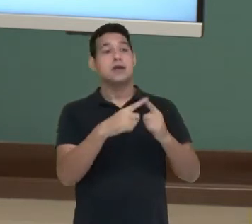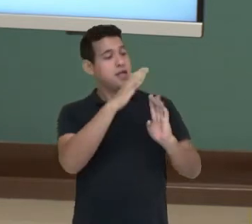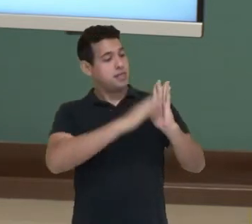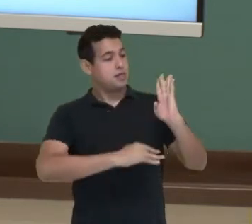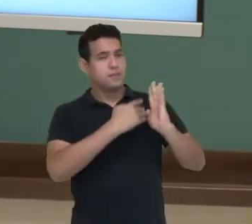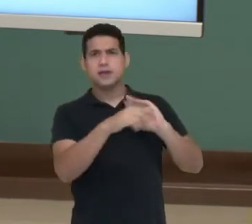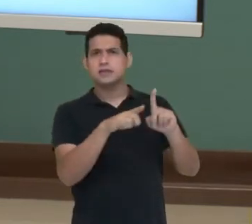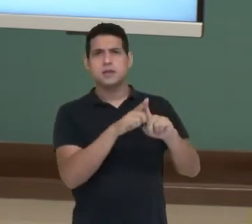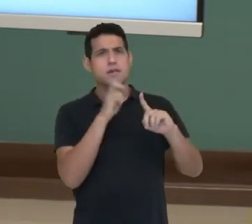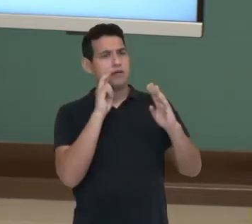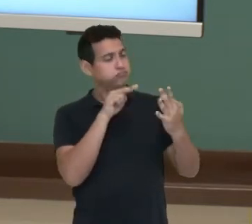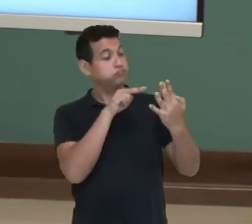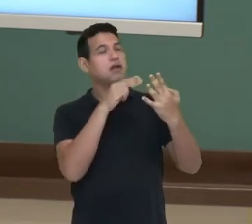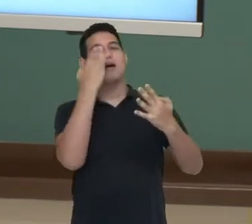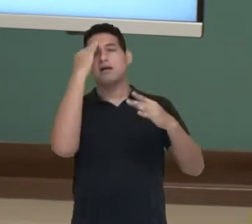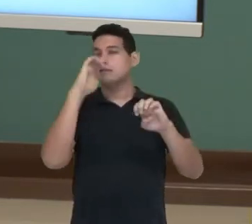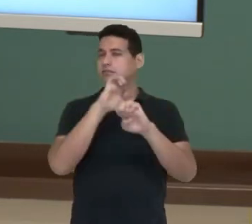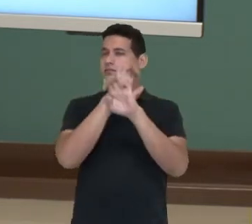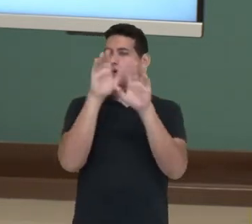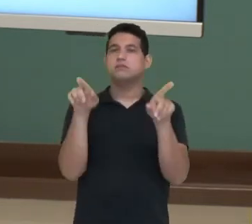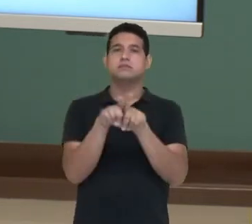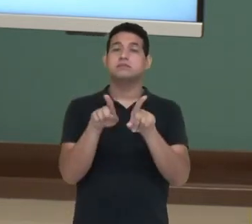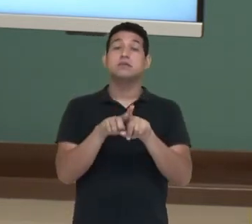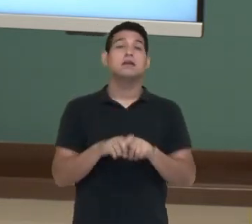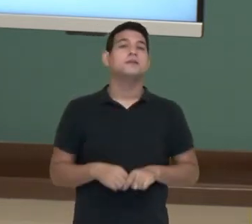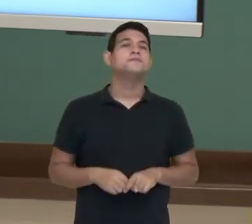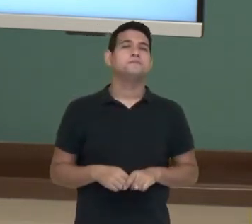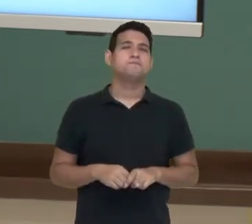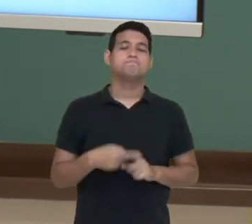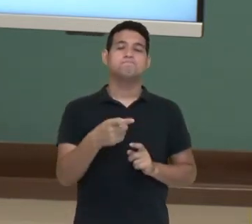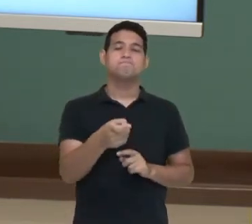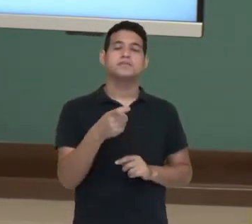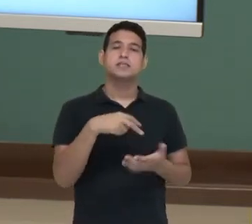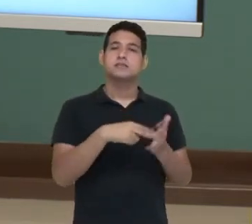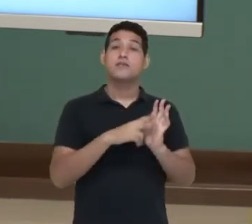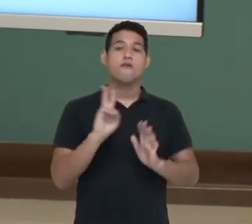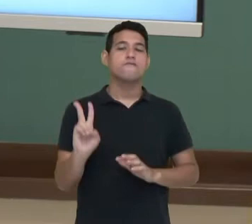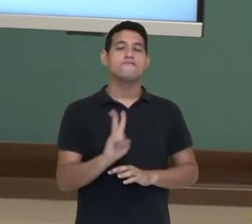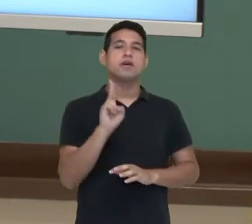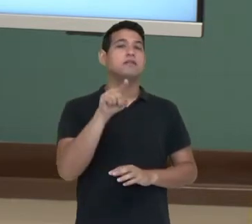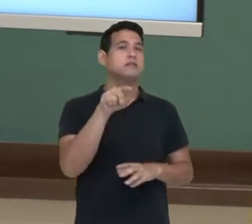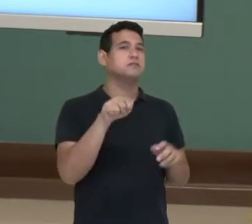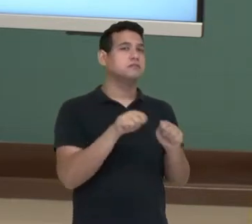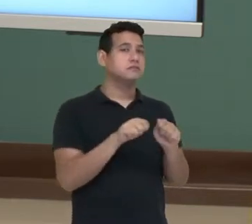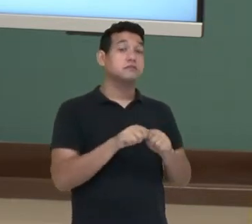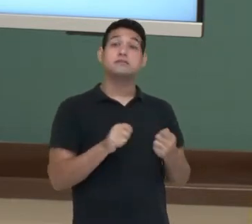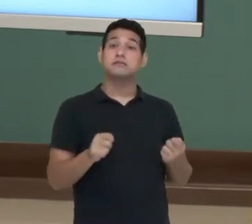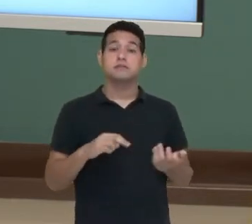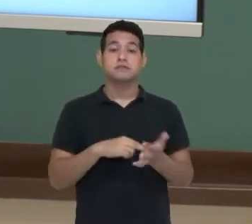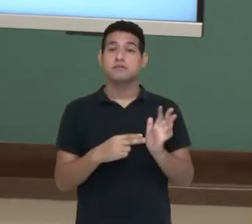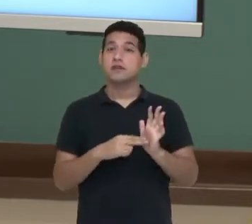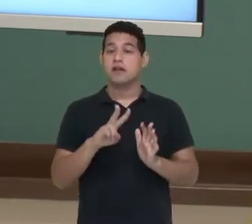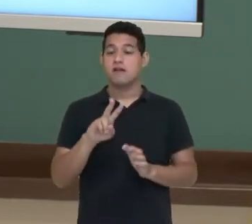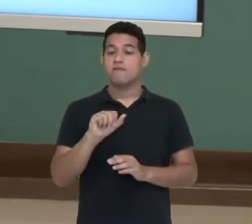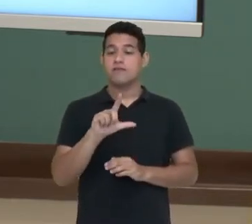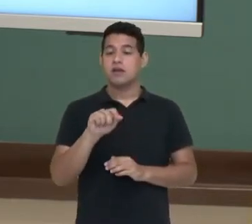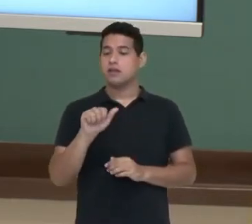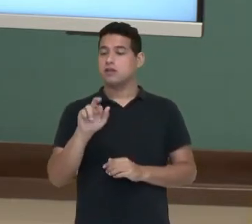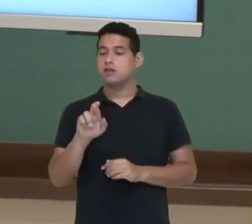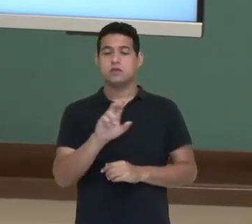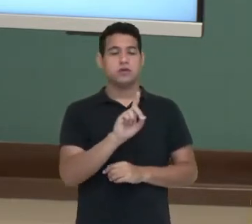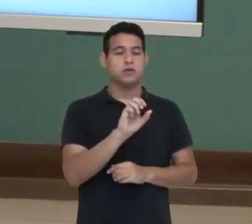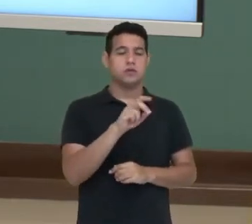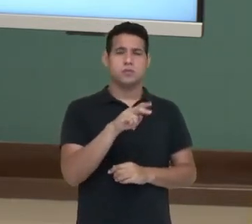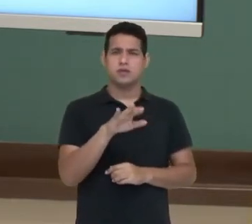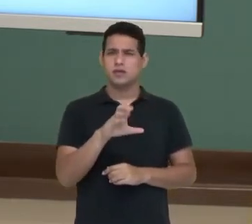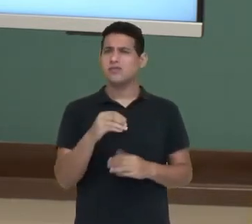Então, ajuda a gente a entender. X são os valores que você vai fornecer, são os valores do domínio. Como o domínio